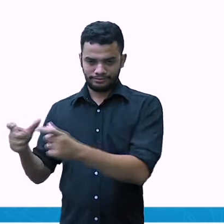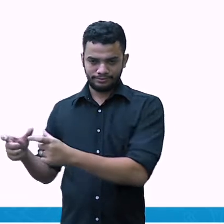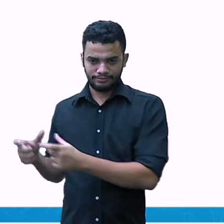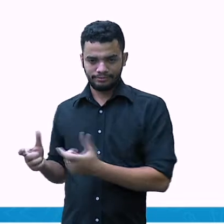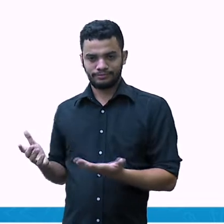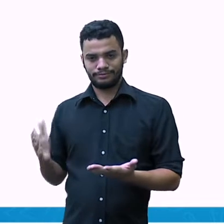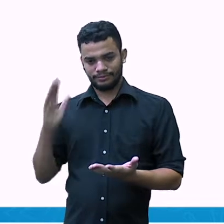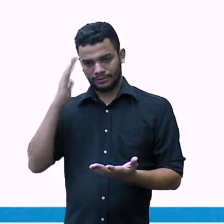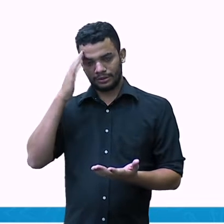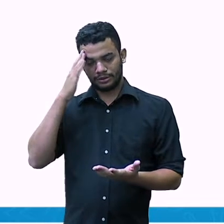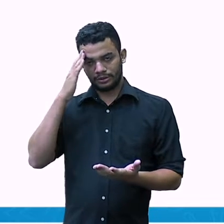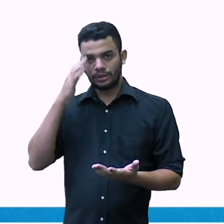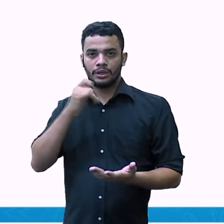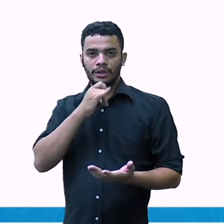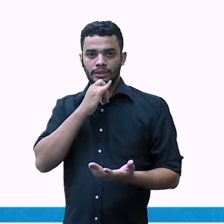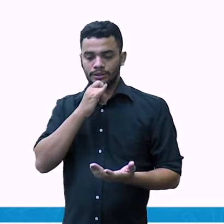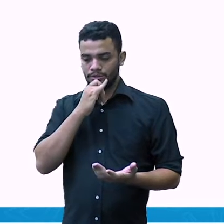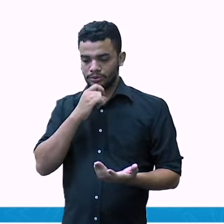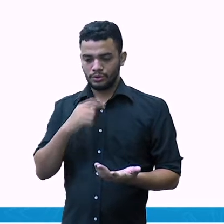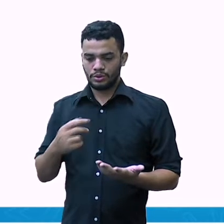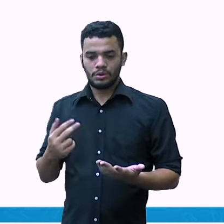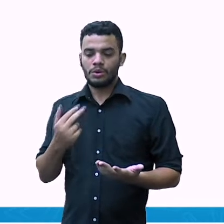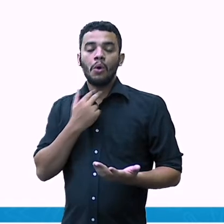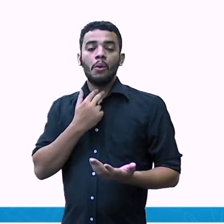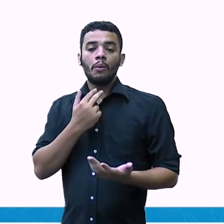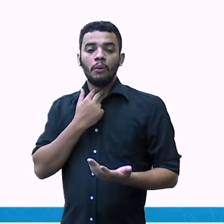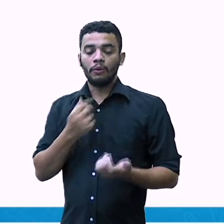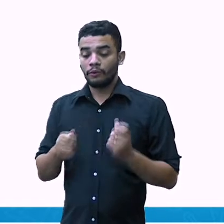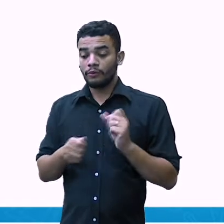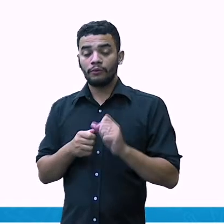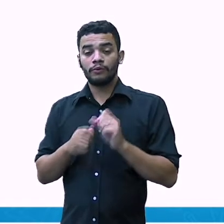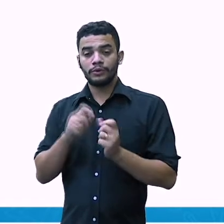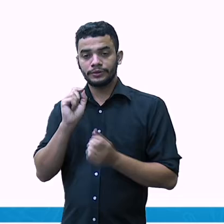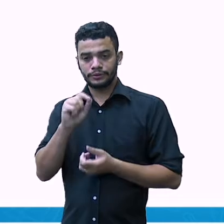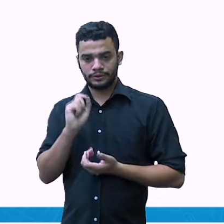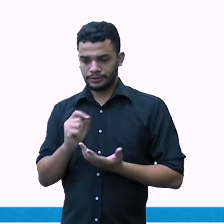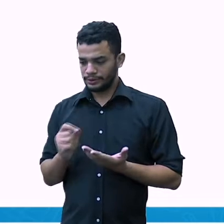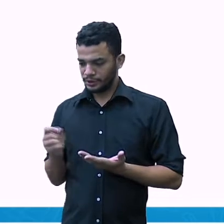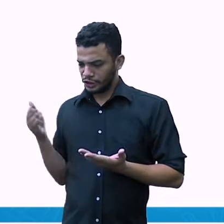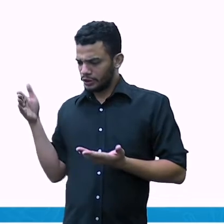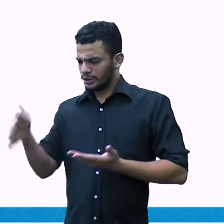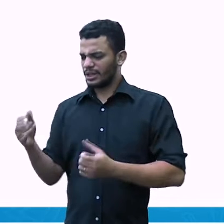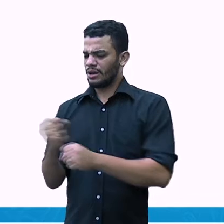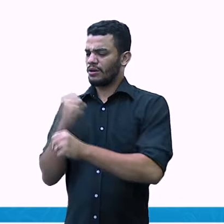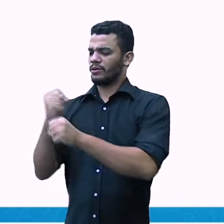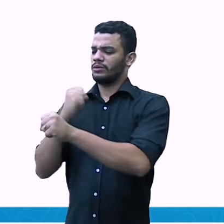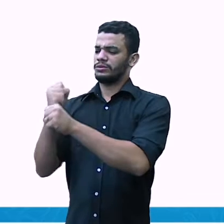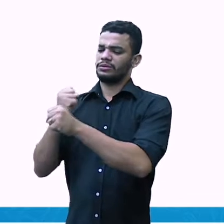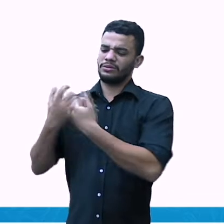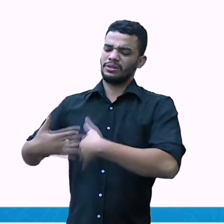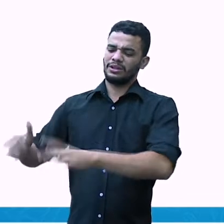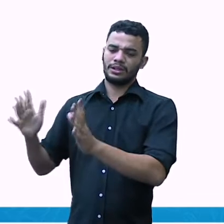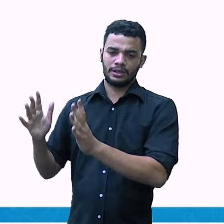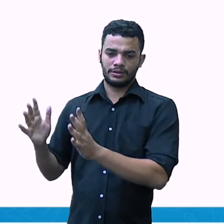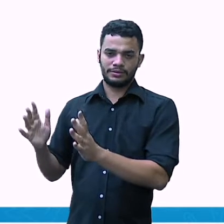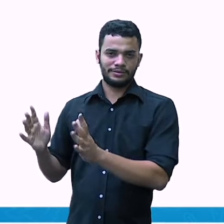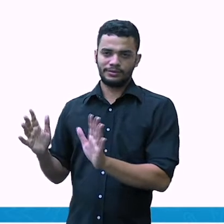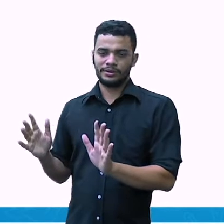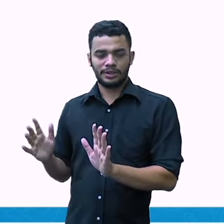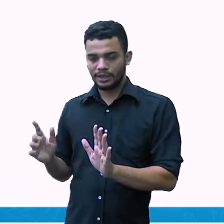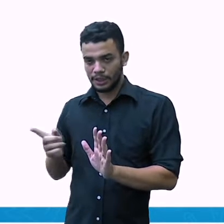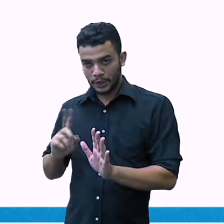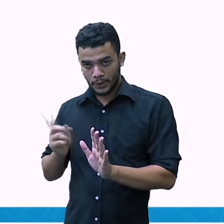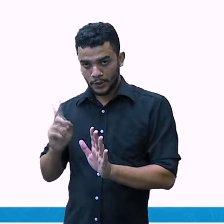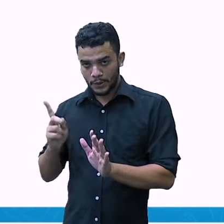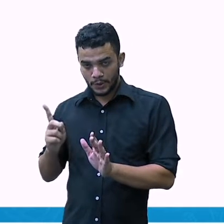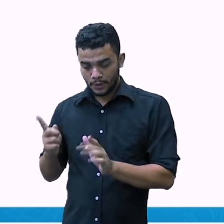um e construir de qualquer jeito. Não foi assim que ela iniciou. Houve um projeto, um pensamento prévio, como eles